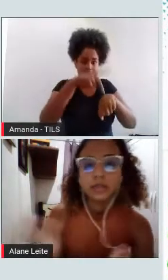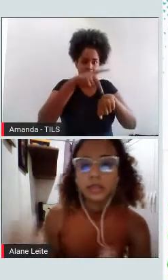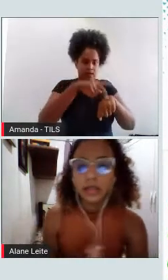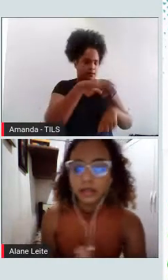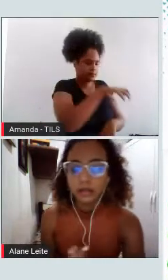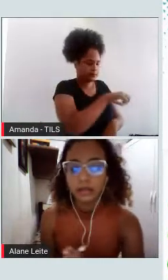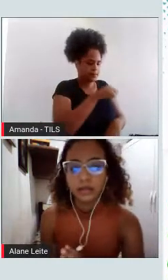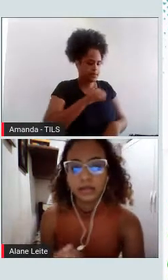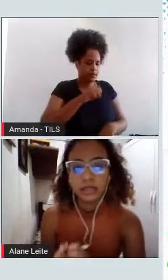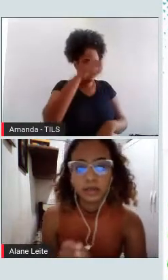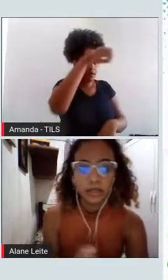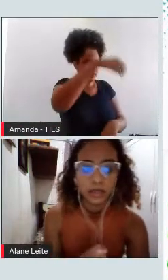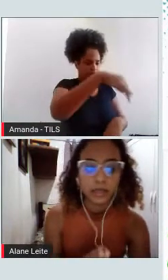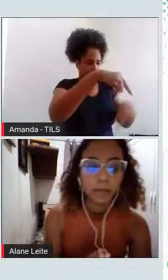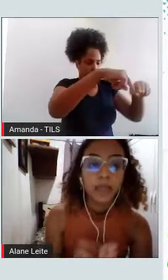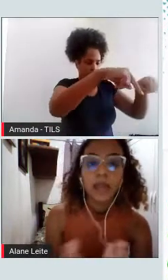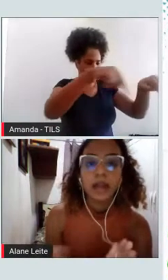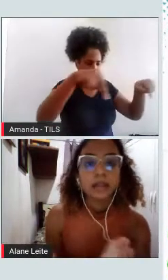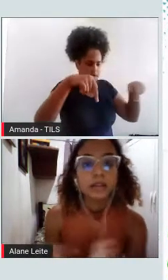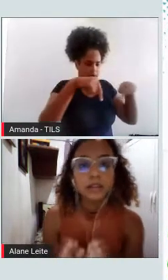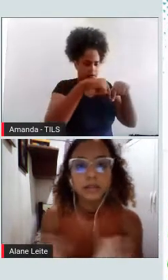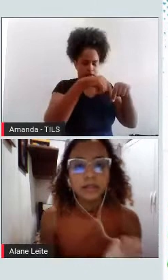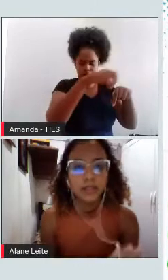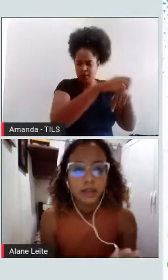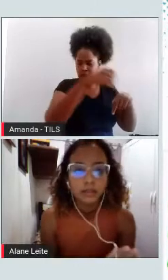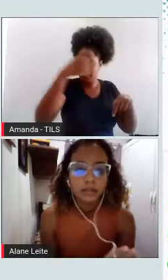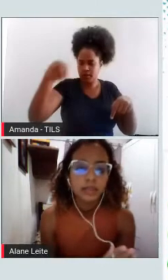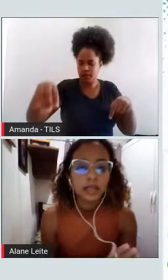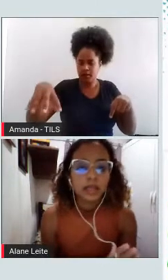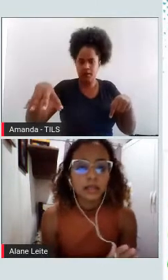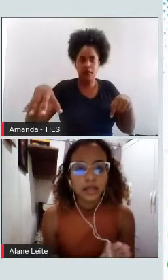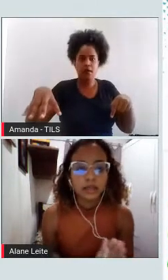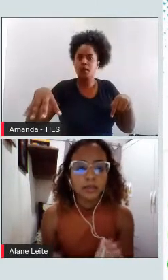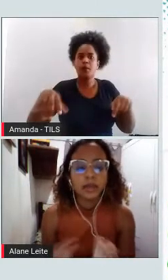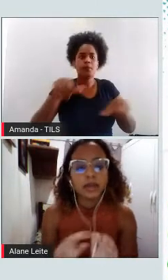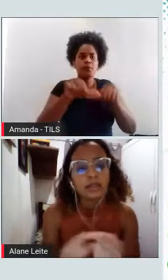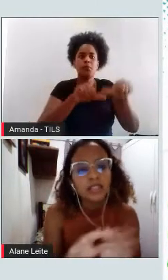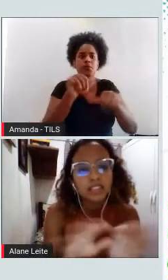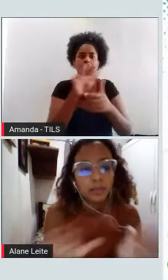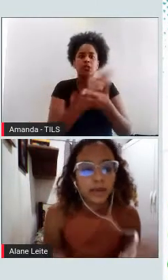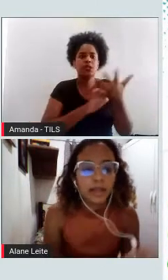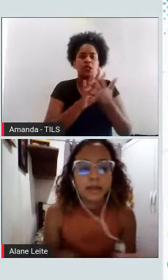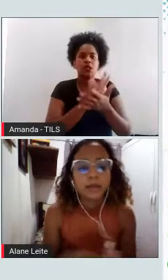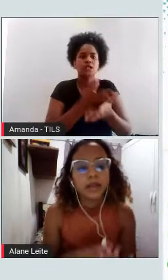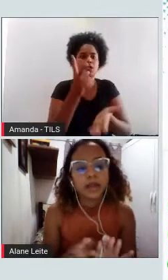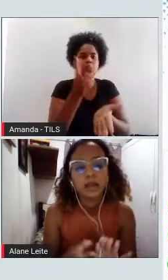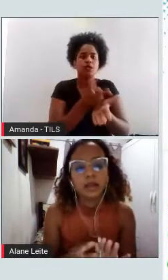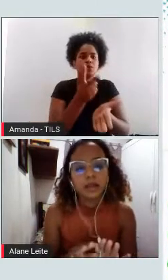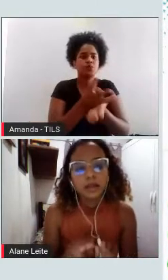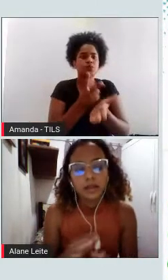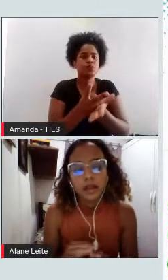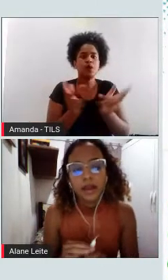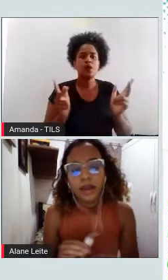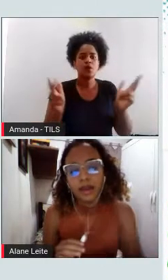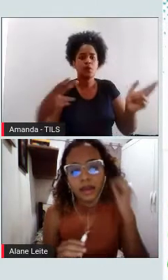panela redonda e da travessa quadrada, ela não vai modificar a forma dela, certo? Porque ela não vai se espalhar, porque